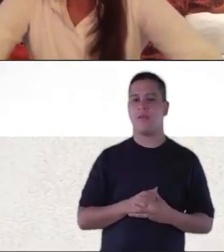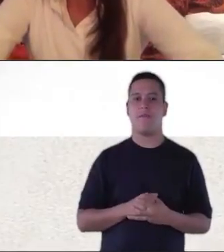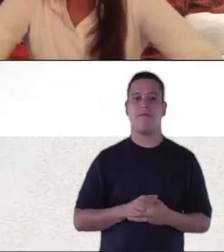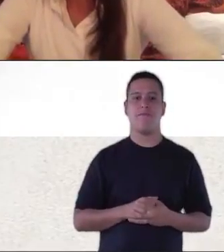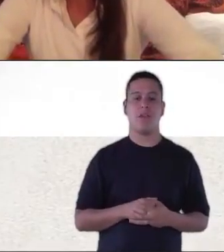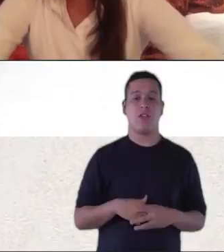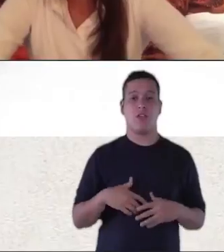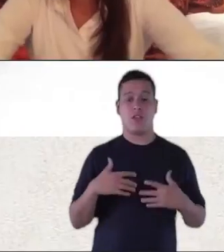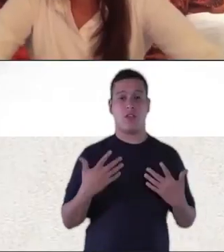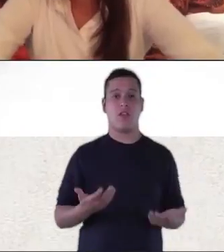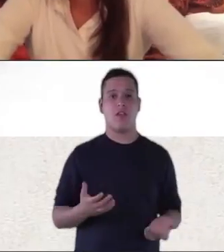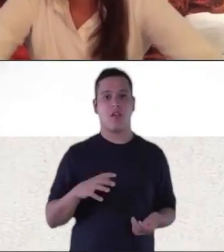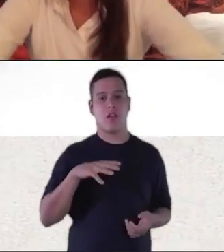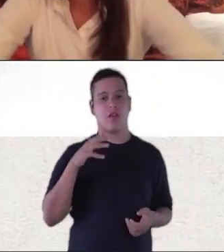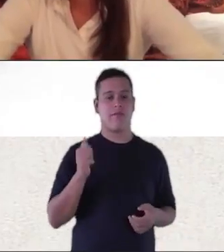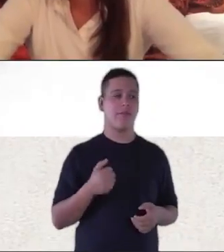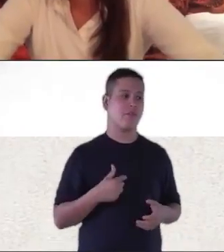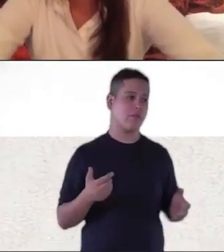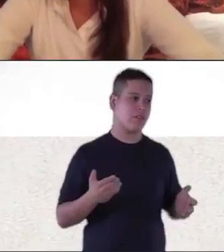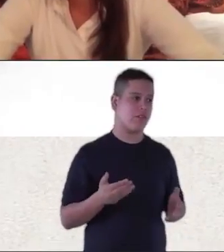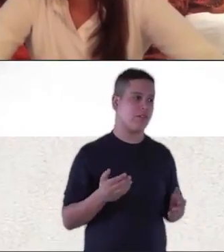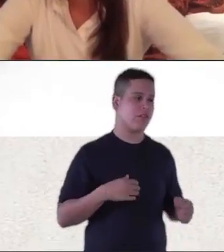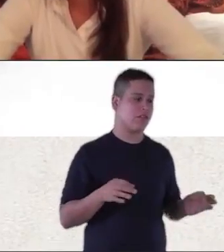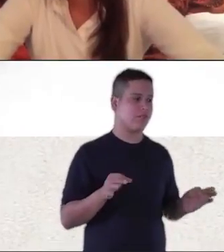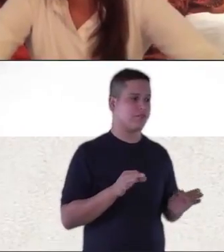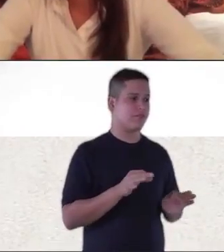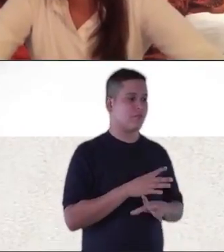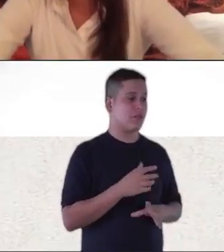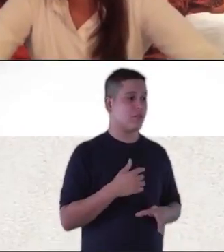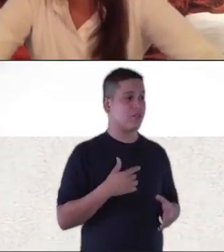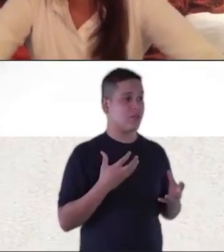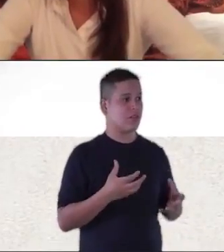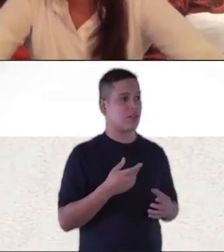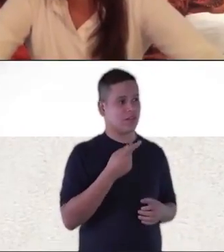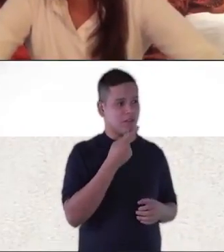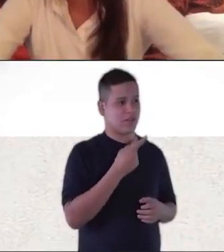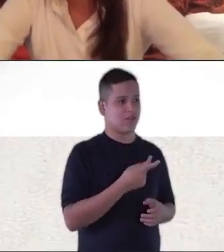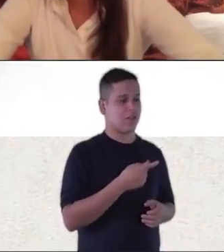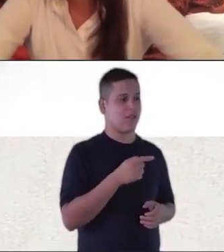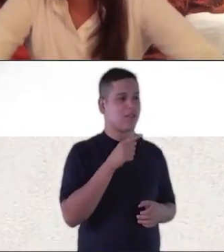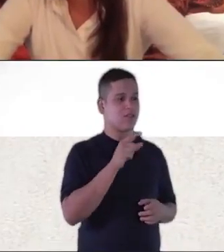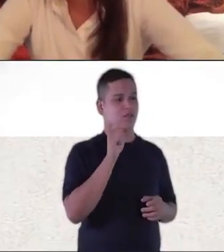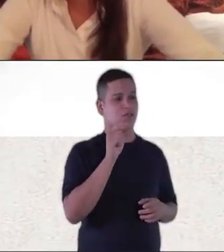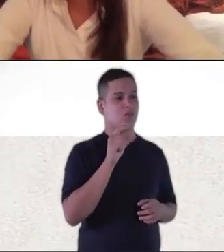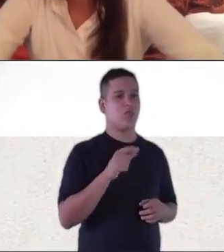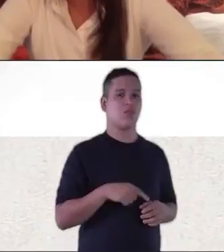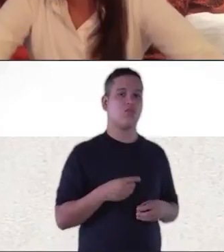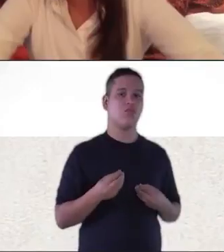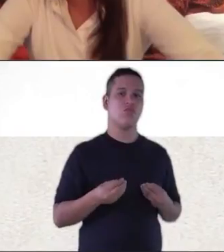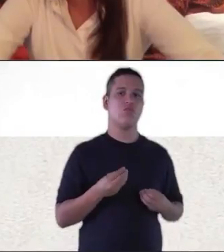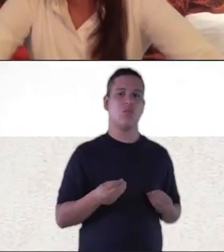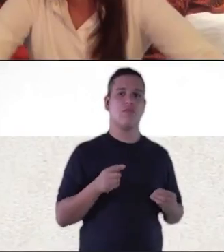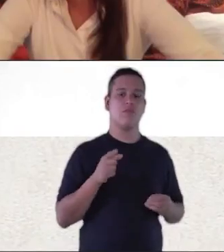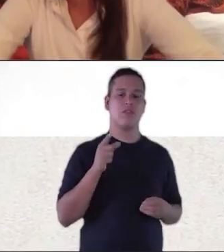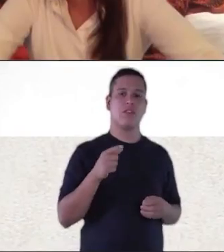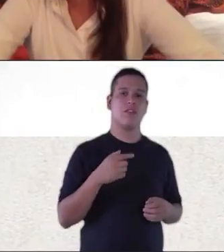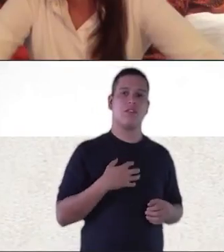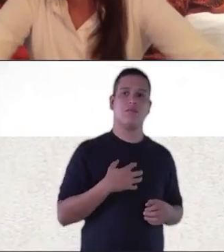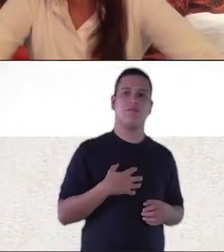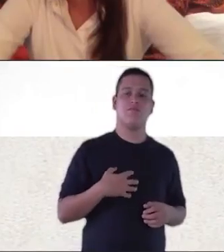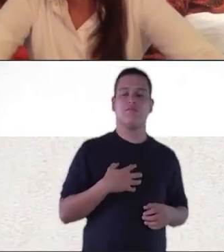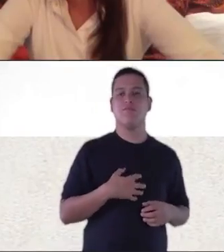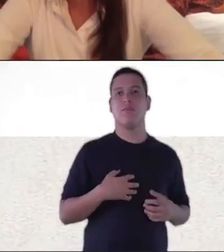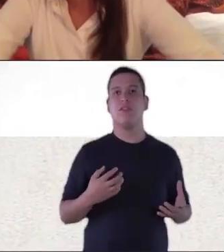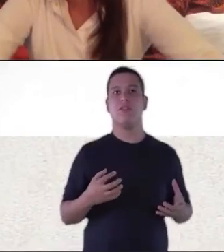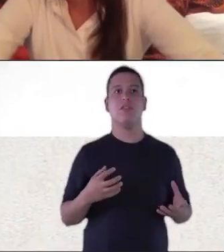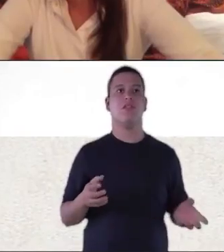para o final, então eu gostaria que vocês falassem um pouco desse ambiente atual, como é que vocês estão vendo o que